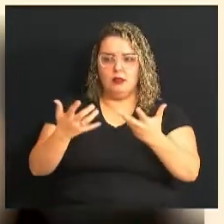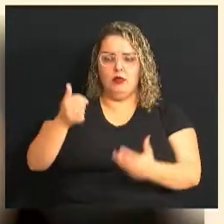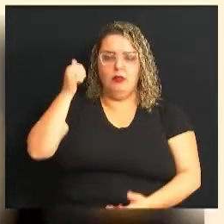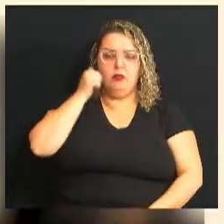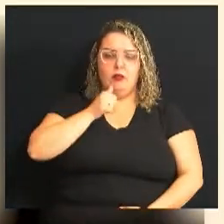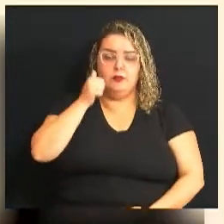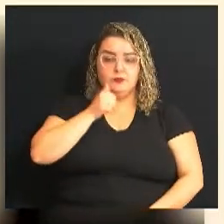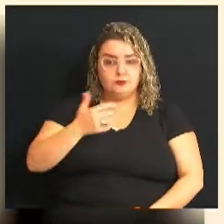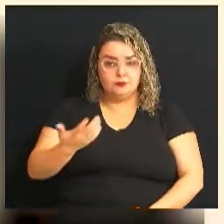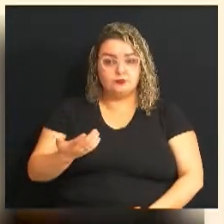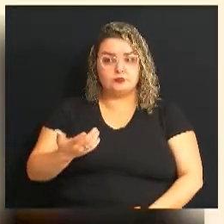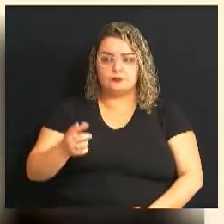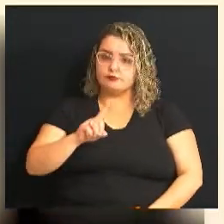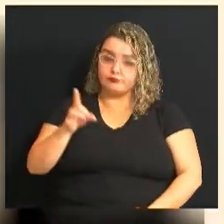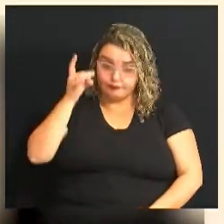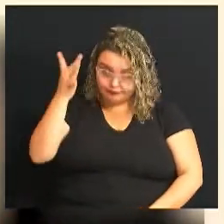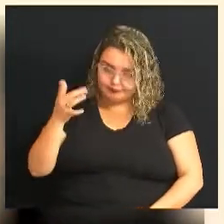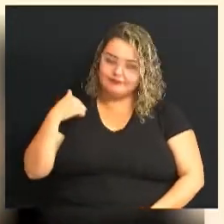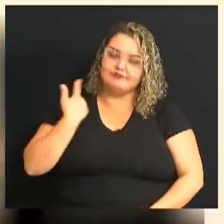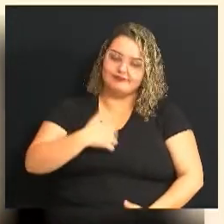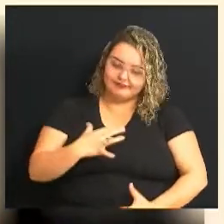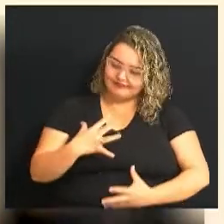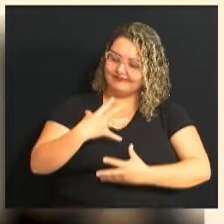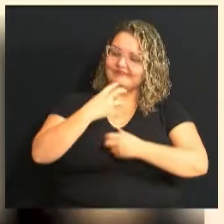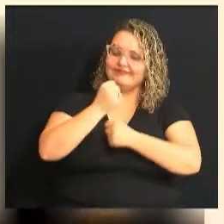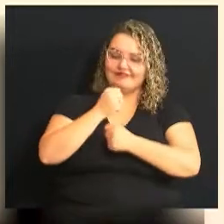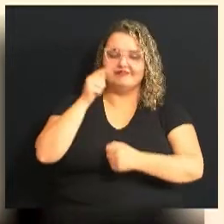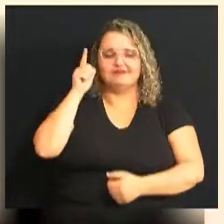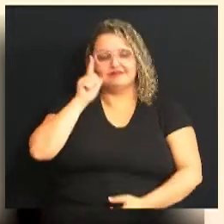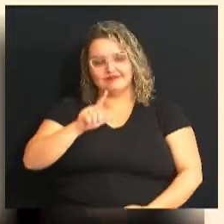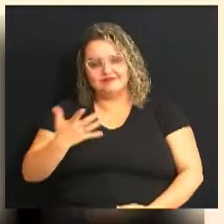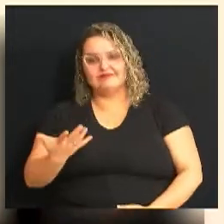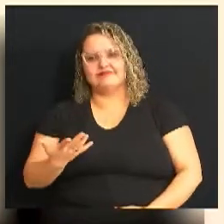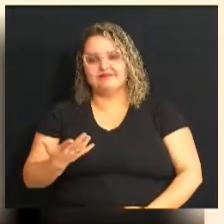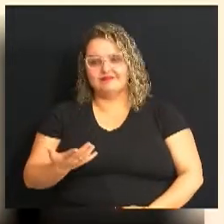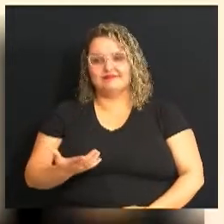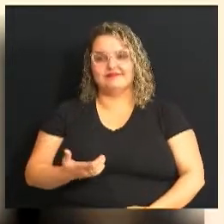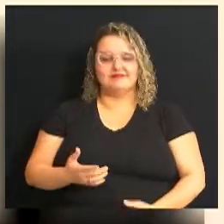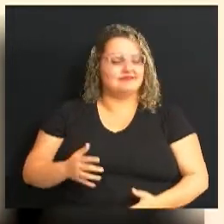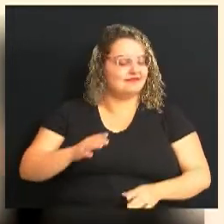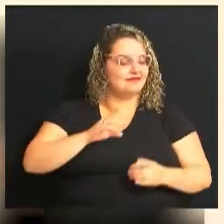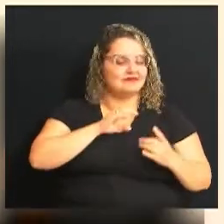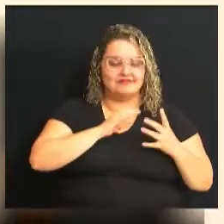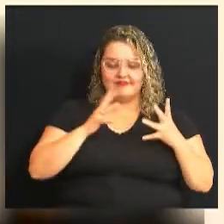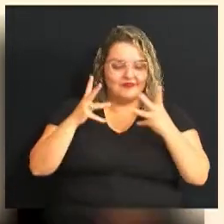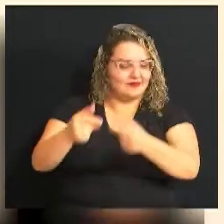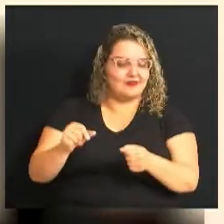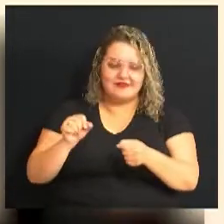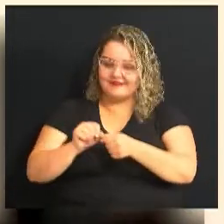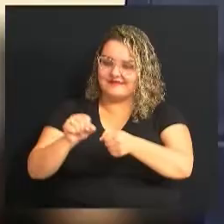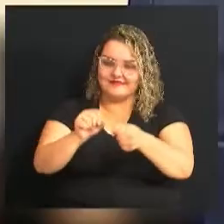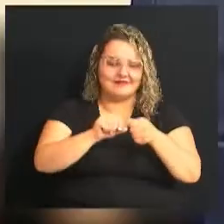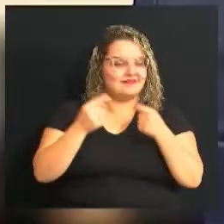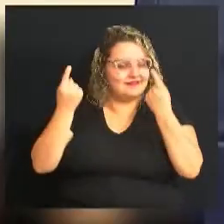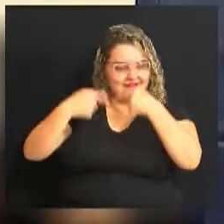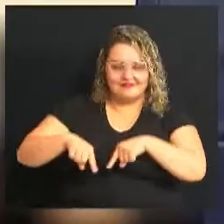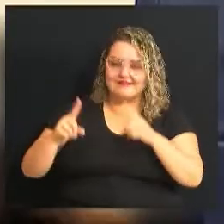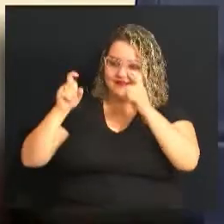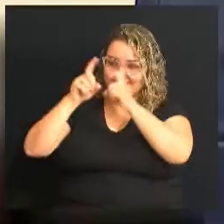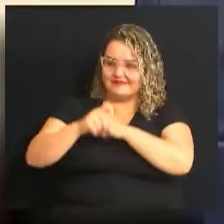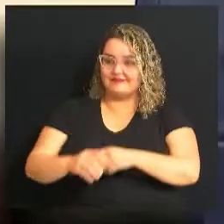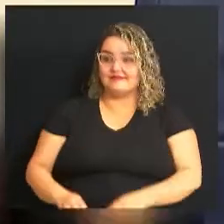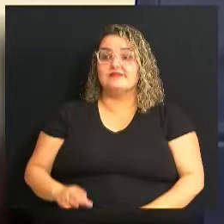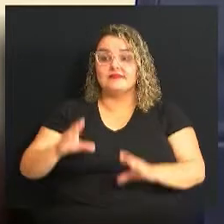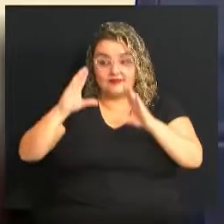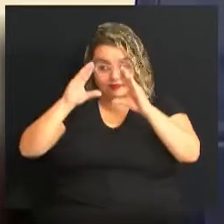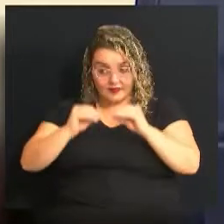mulheres, não é fácil, mas nós somos fortes e conseguimos dar conta de tudo isso, todos esses desafios. À noite,